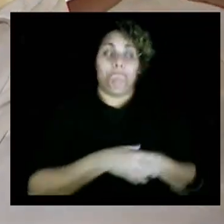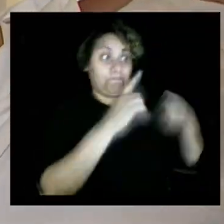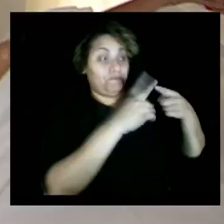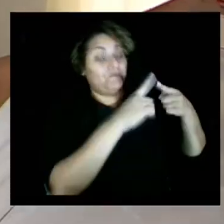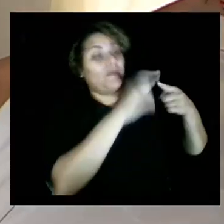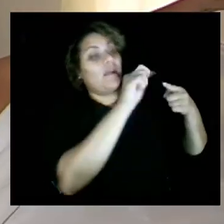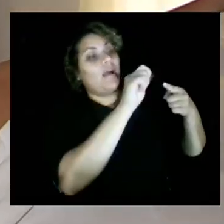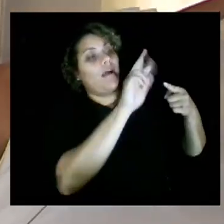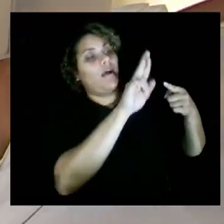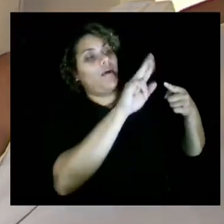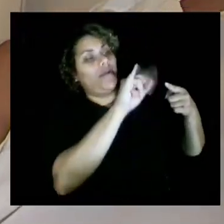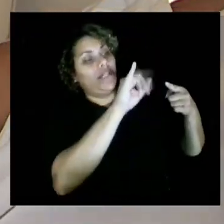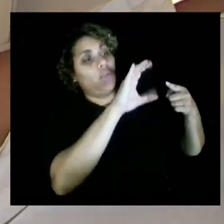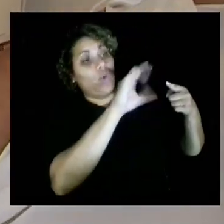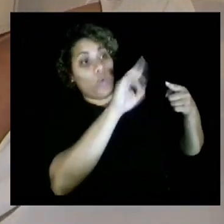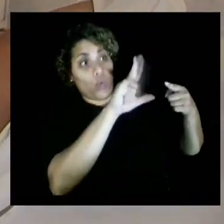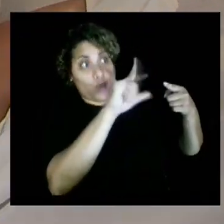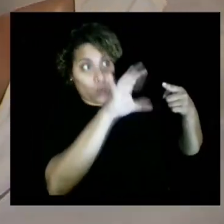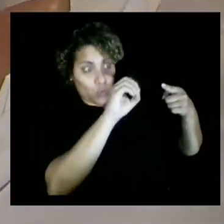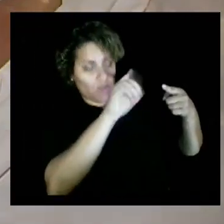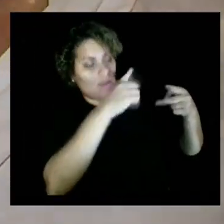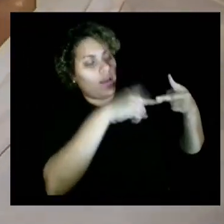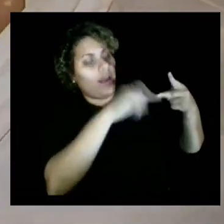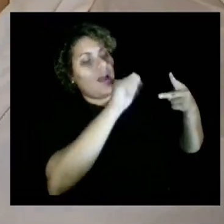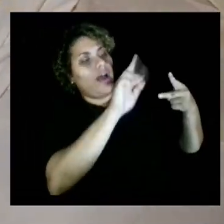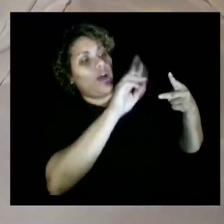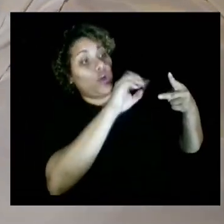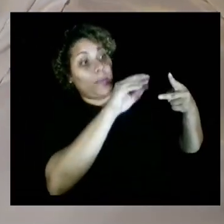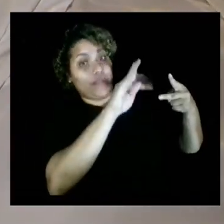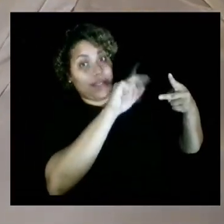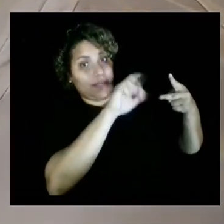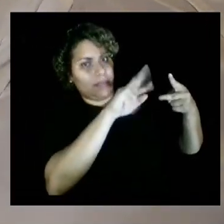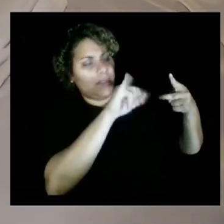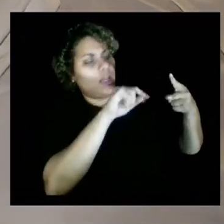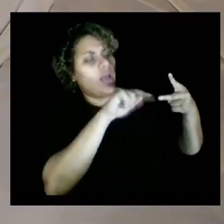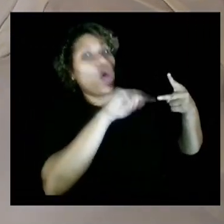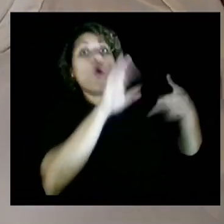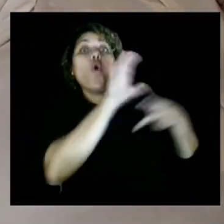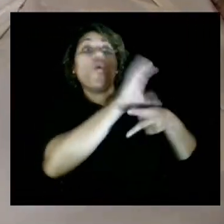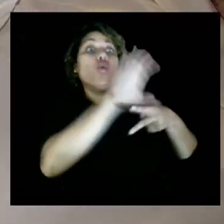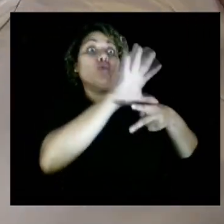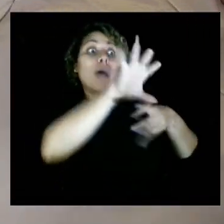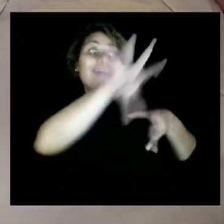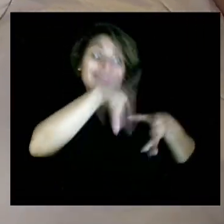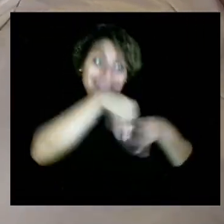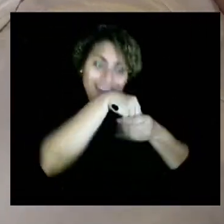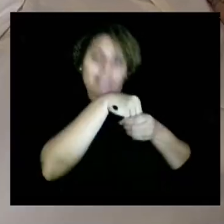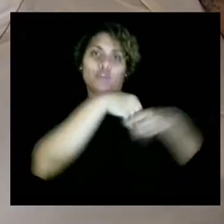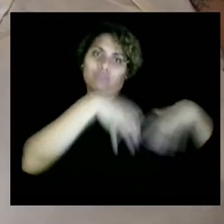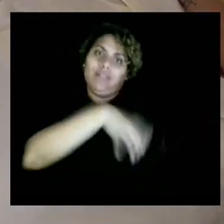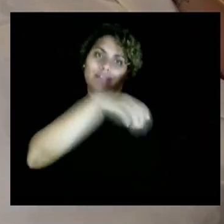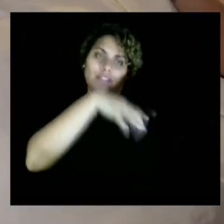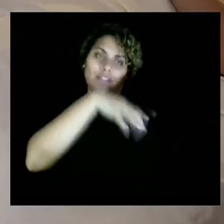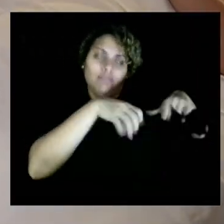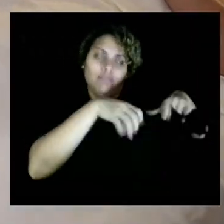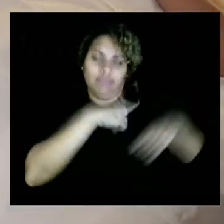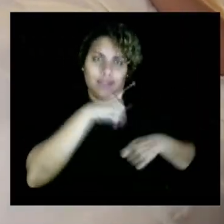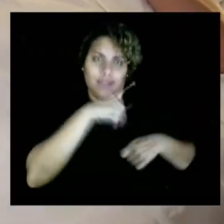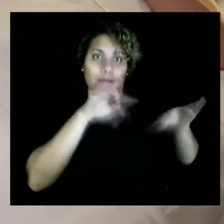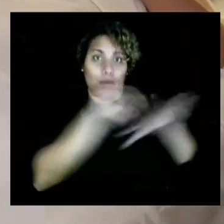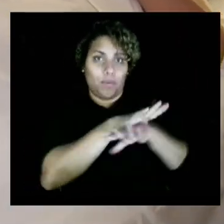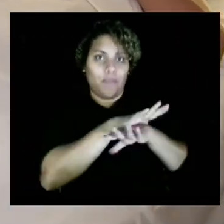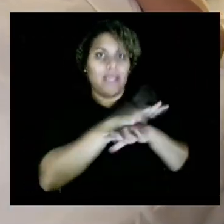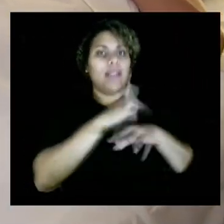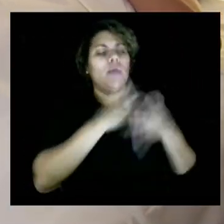a aromaterapia é um curso que a gente aprende dentro da massoterapia. Hoje tem muitos cursos que a gente aprende em cursos